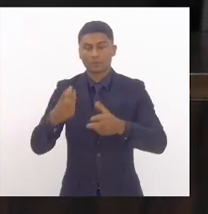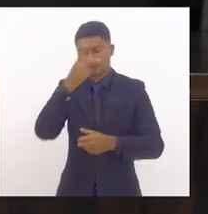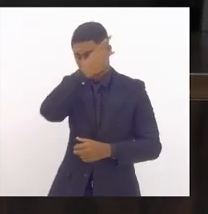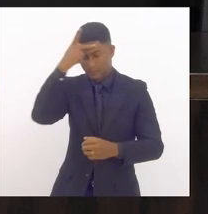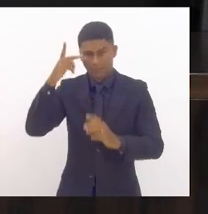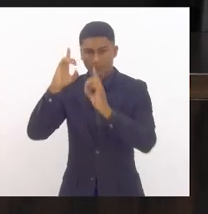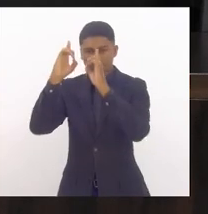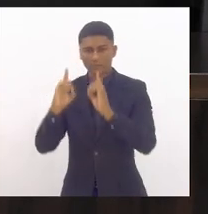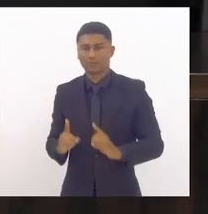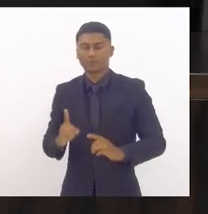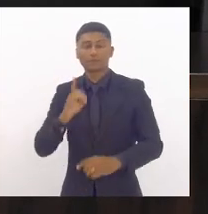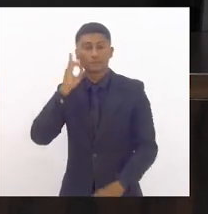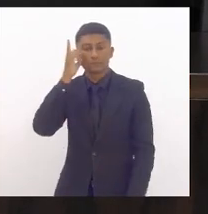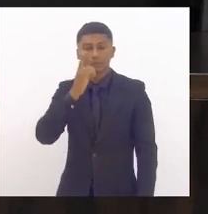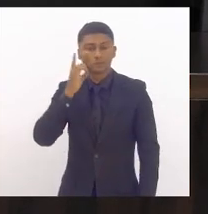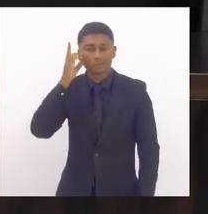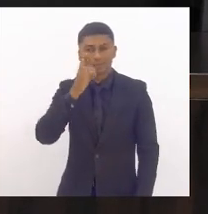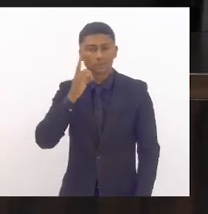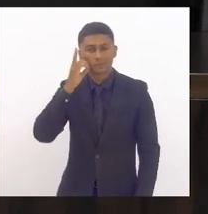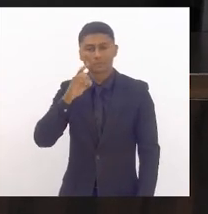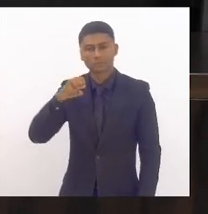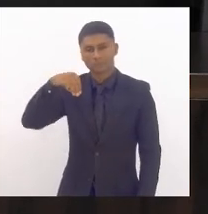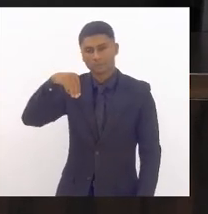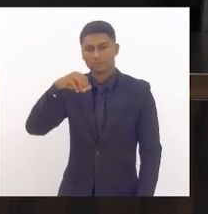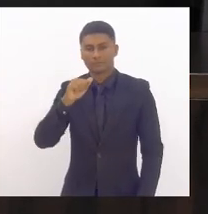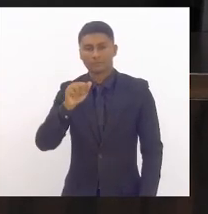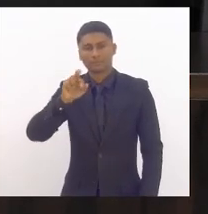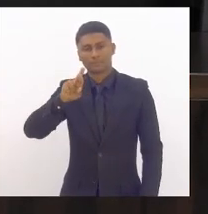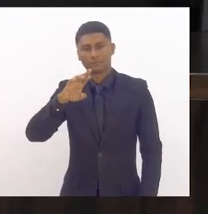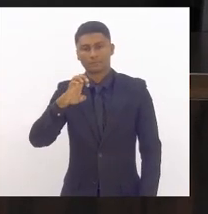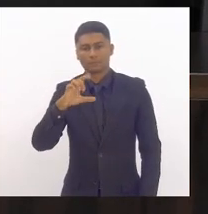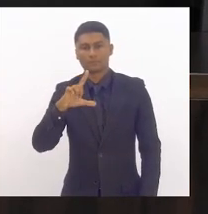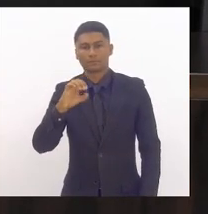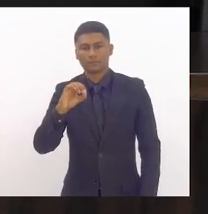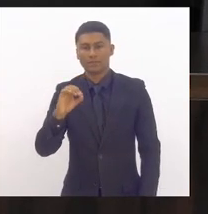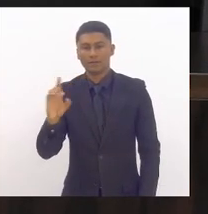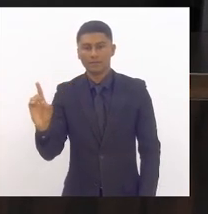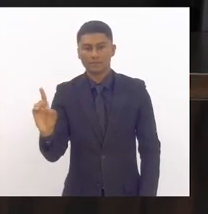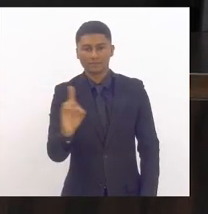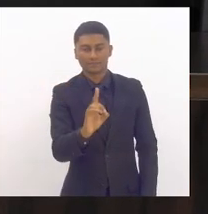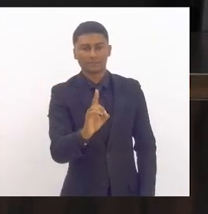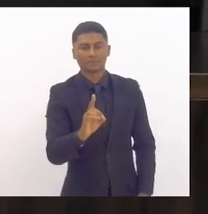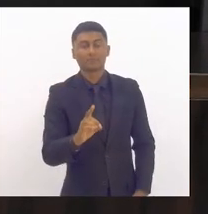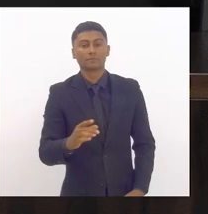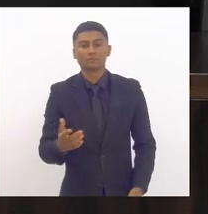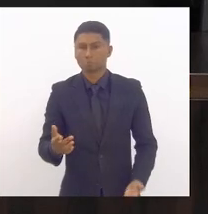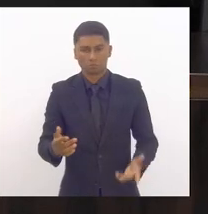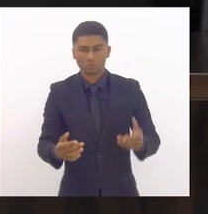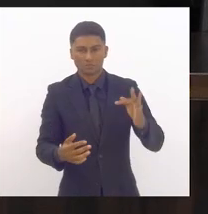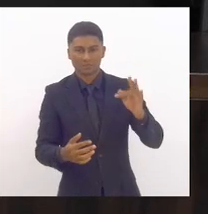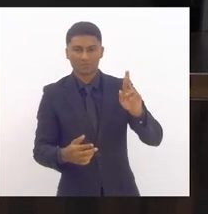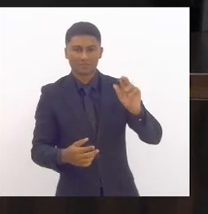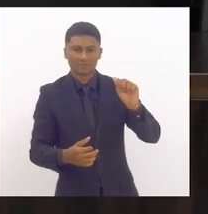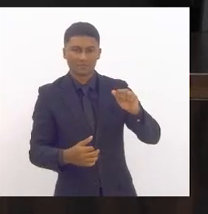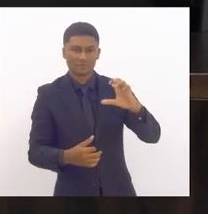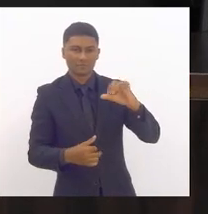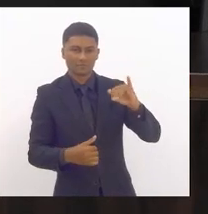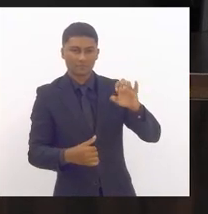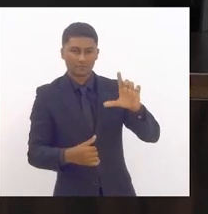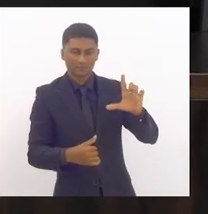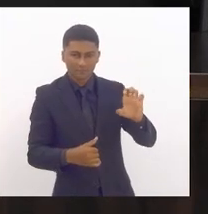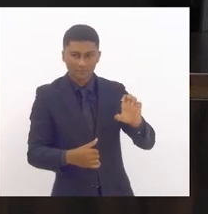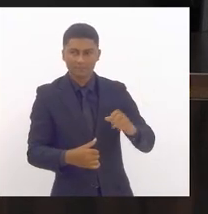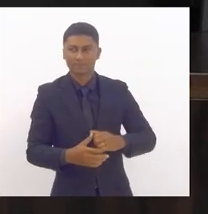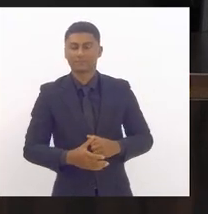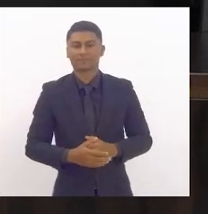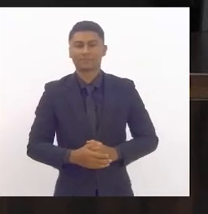Deficiência, deputado Marcelo Cabeleireiro. Deputada Franciane Mota. Deputada Franciane